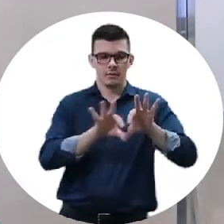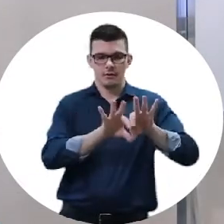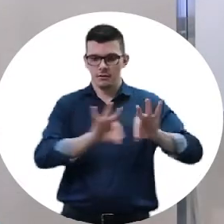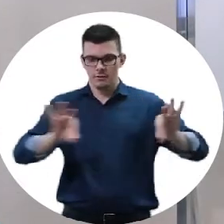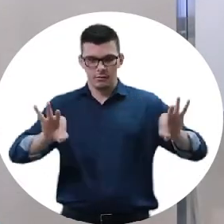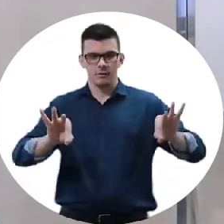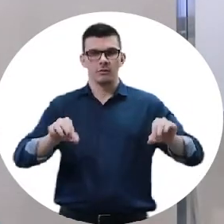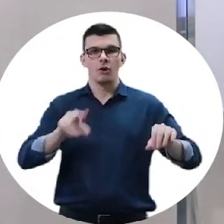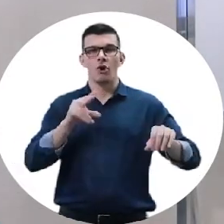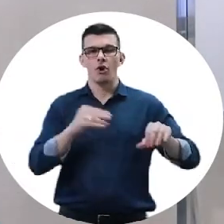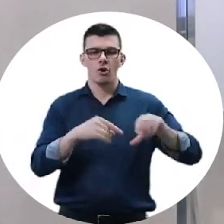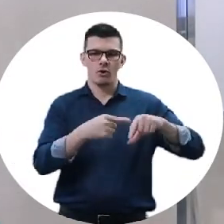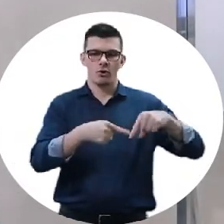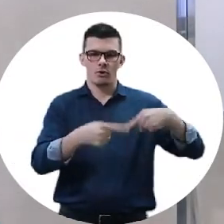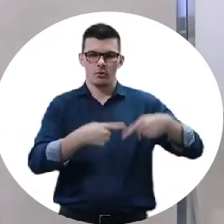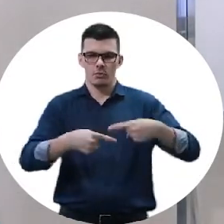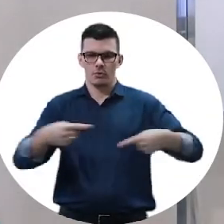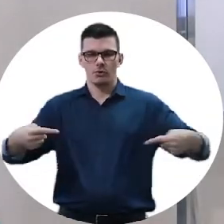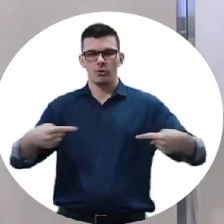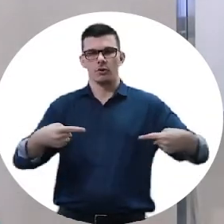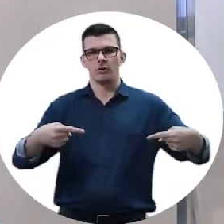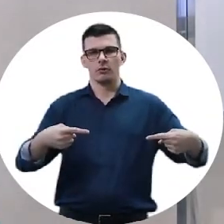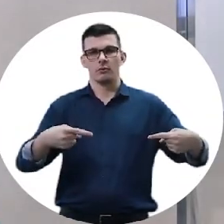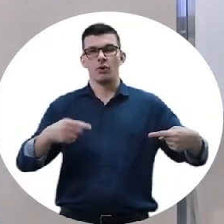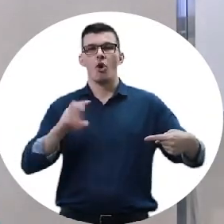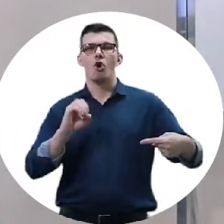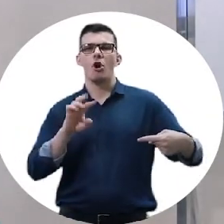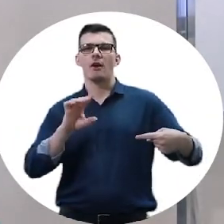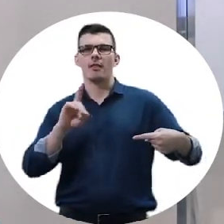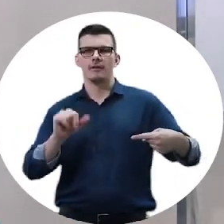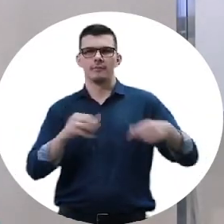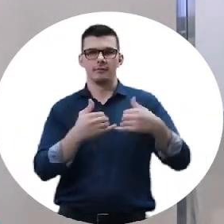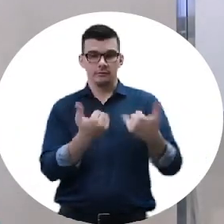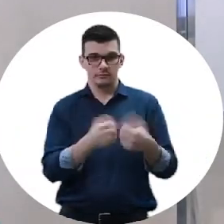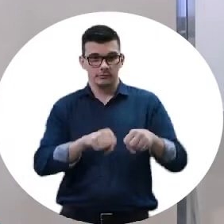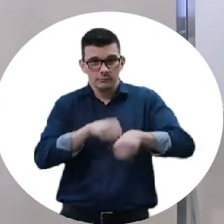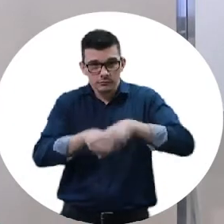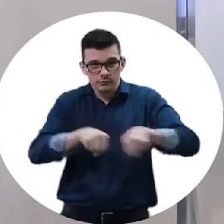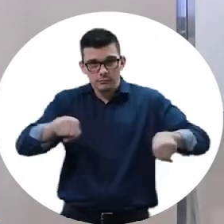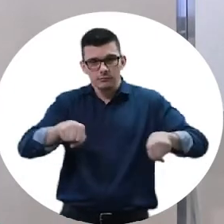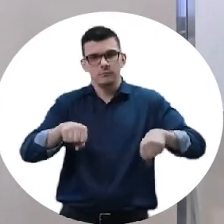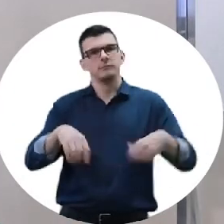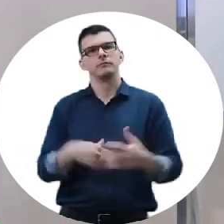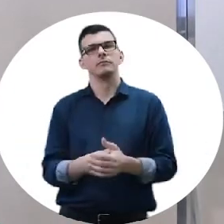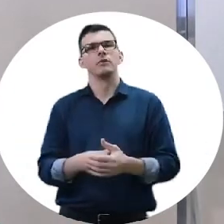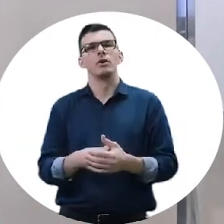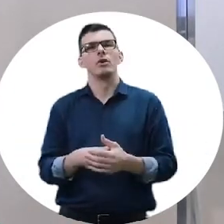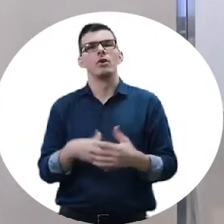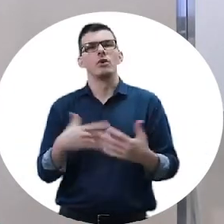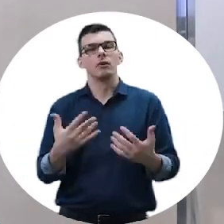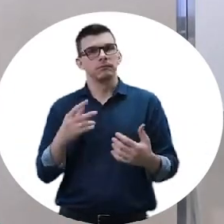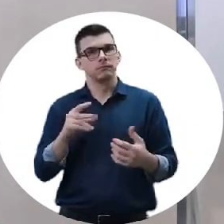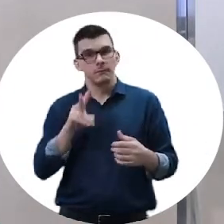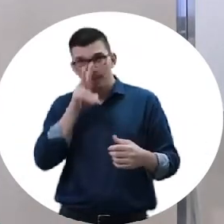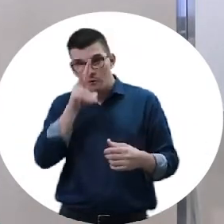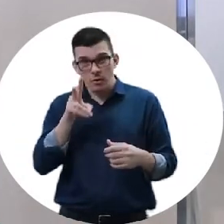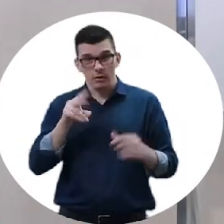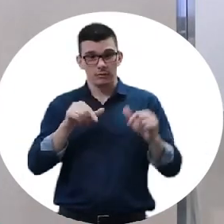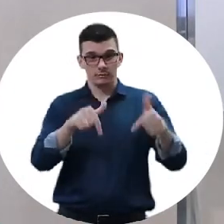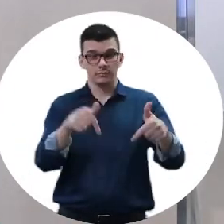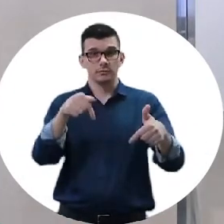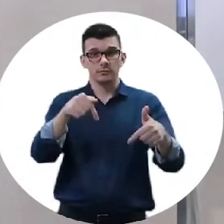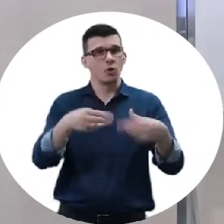Eu faço uma força de 50 N puxando esses dois blocos. Quanto que vai na aceleração desse sistema? Quanto que vale a tração na